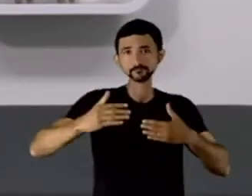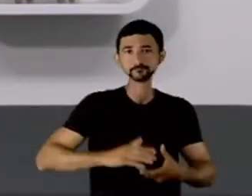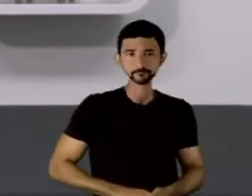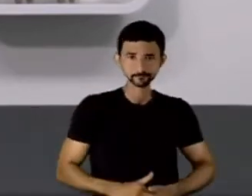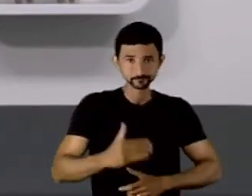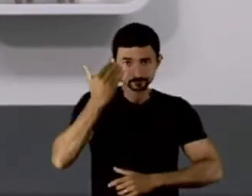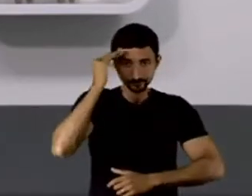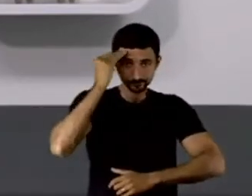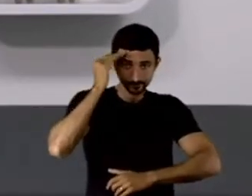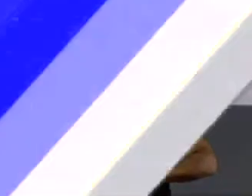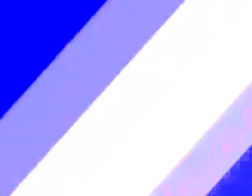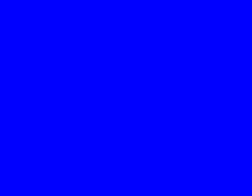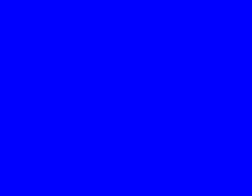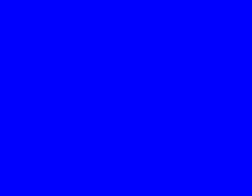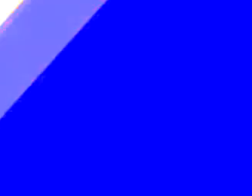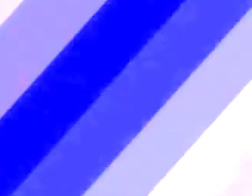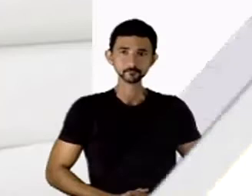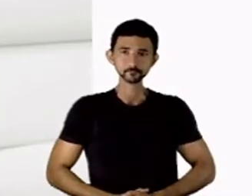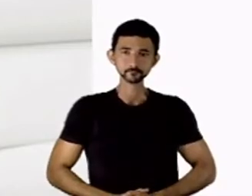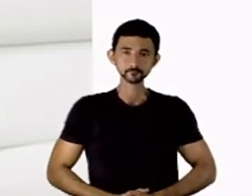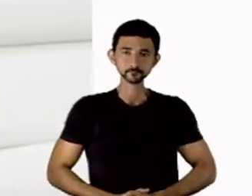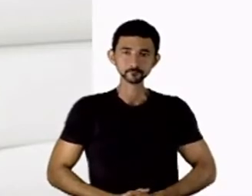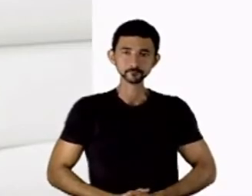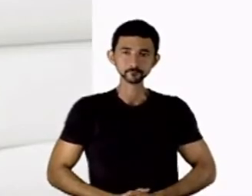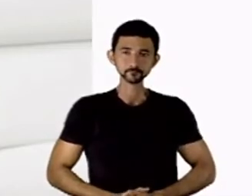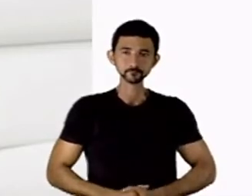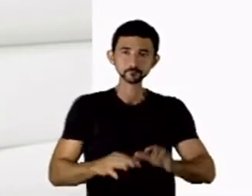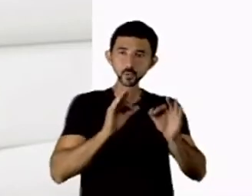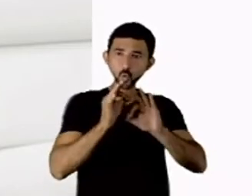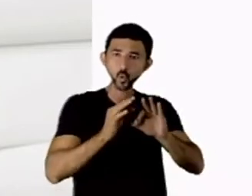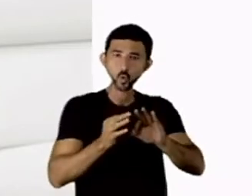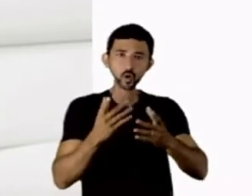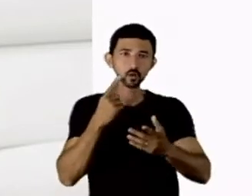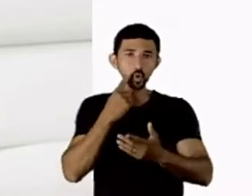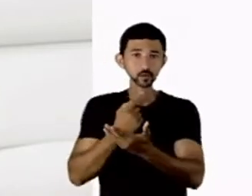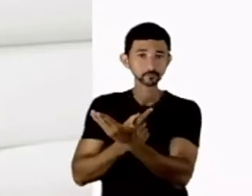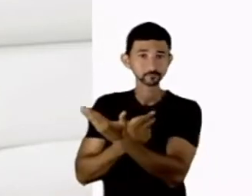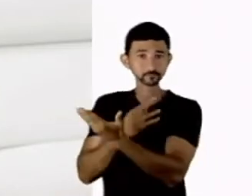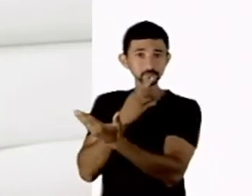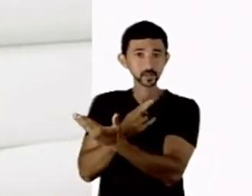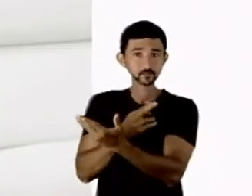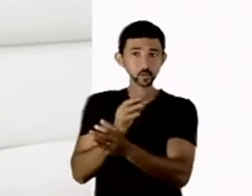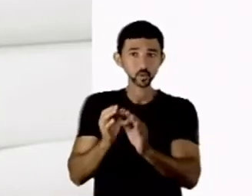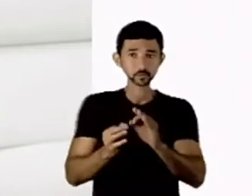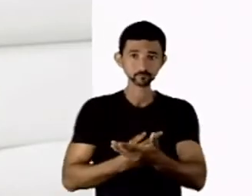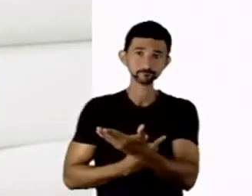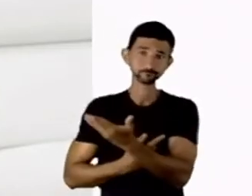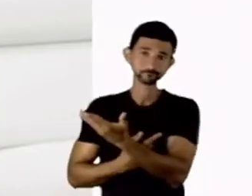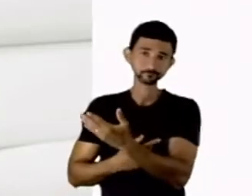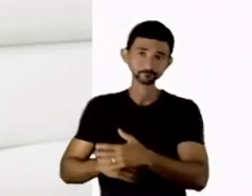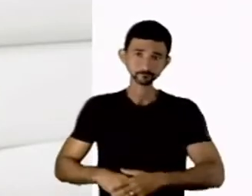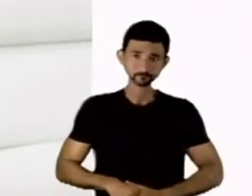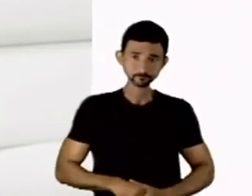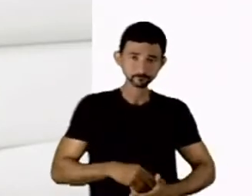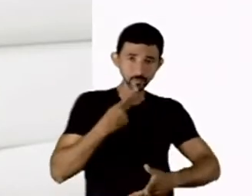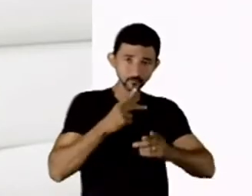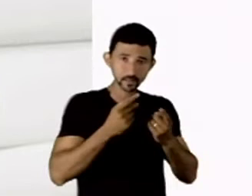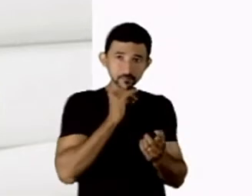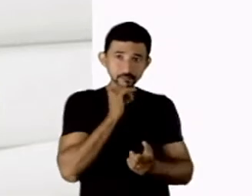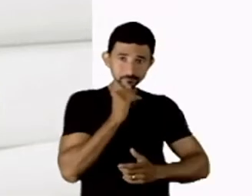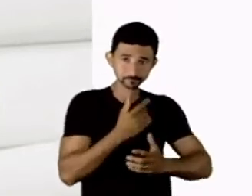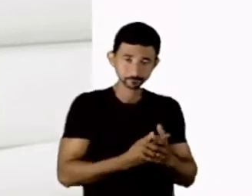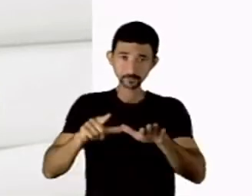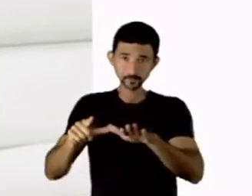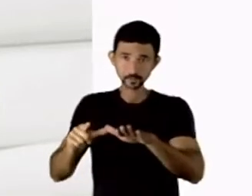para entender esse problema? Eu trouxe aqui um esquema da solução que eu acabei de falar para vocês. Eu falei para vocês que na